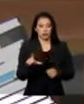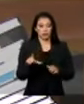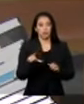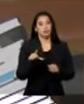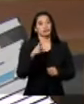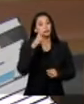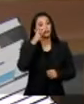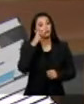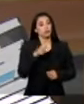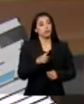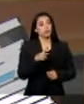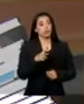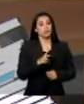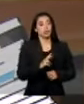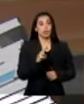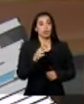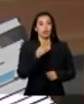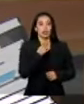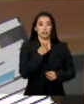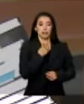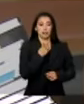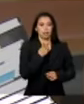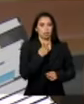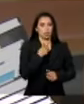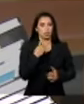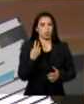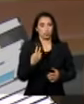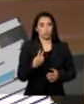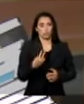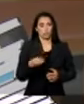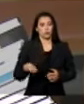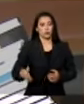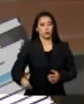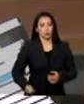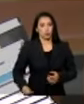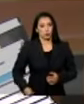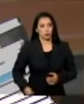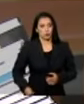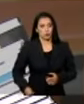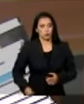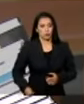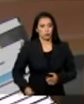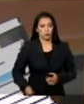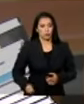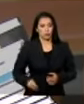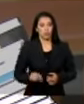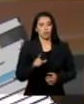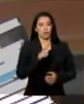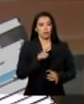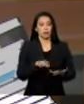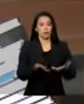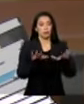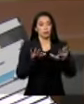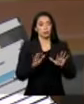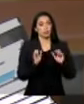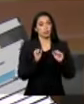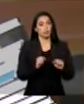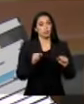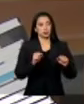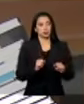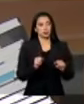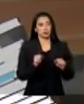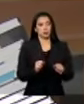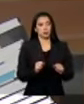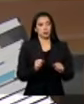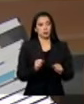princípio constitucional da não culpabilidade. Sublinha haver o pleno admitido a possibilidade da tese